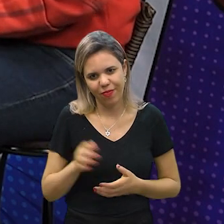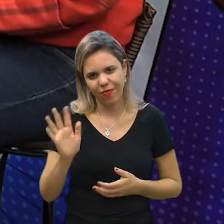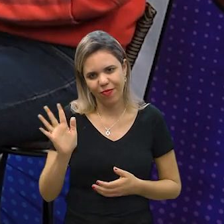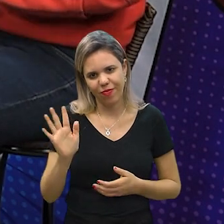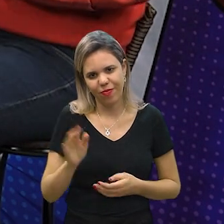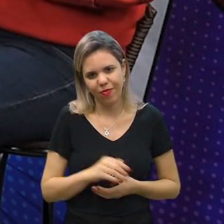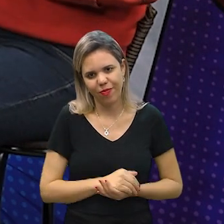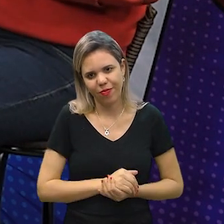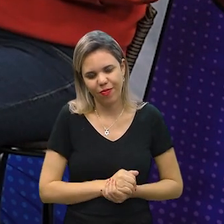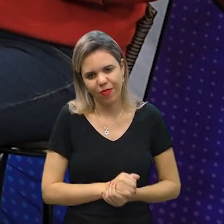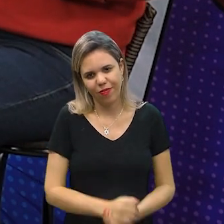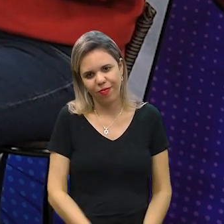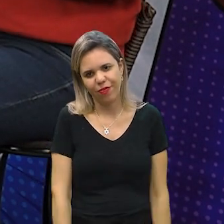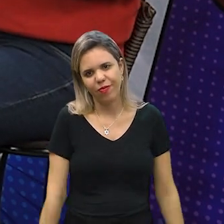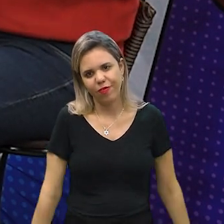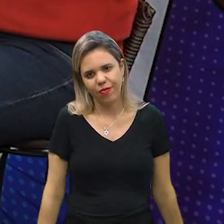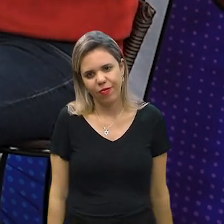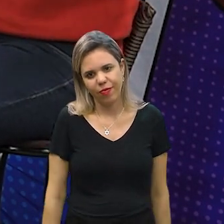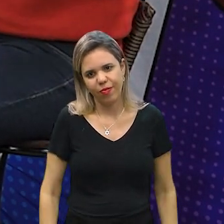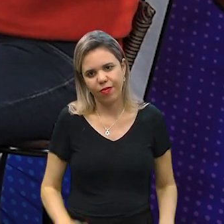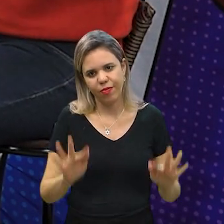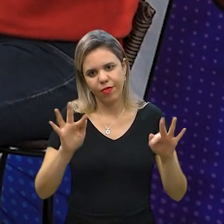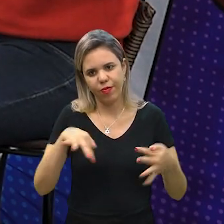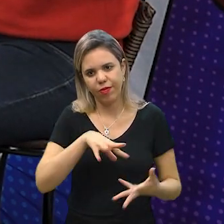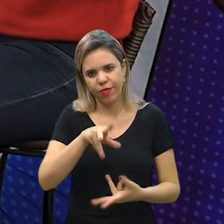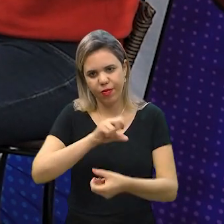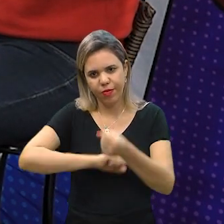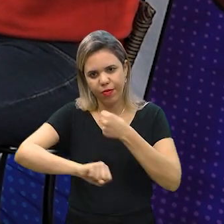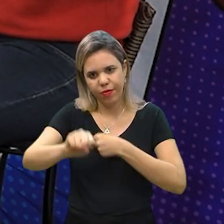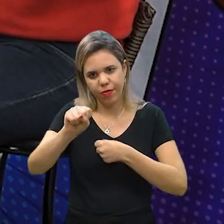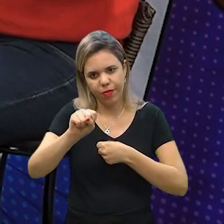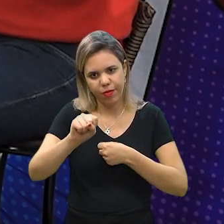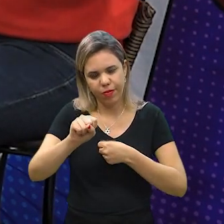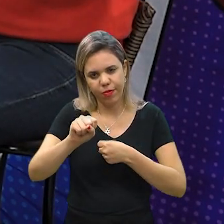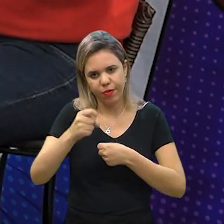Tchau, tchau. Tchau, tchau. Ponto